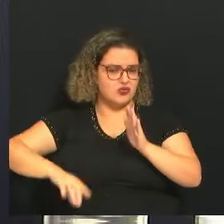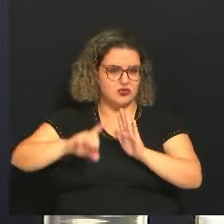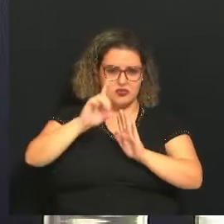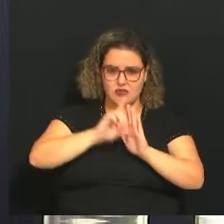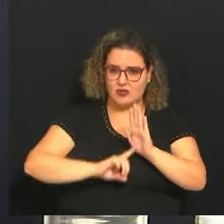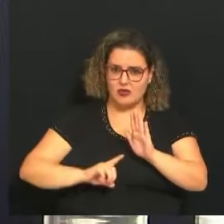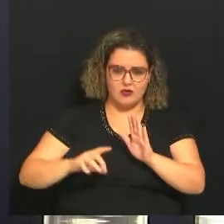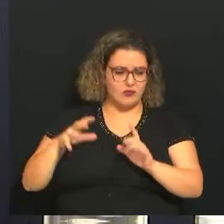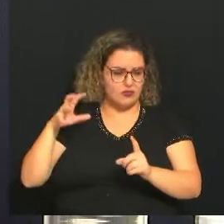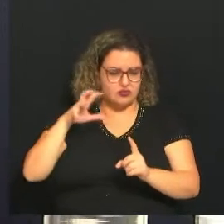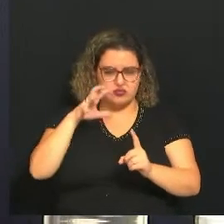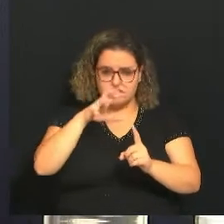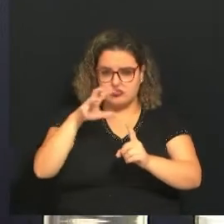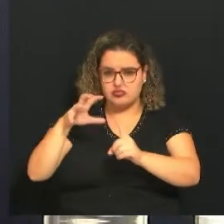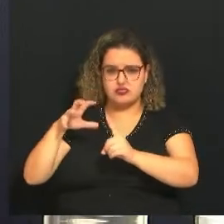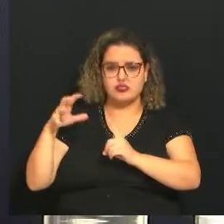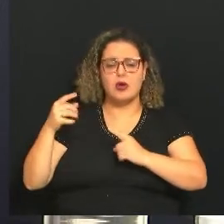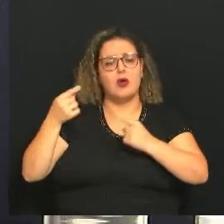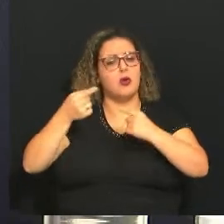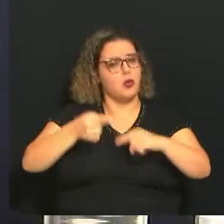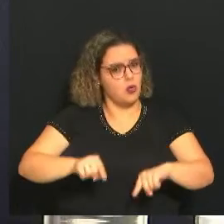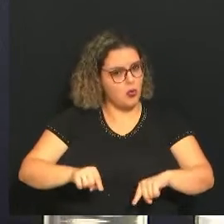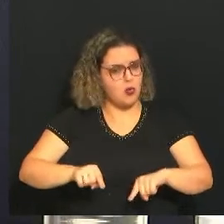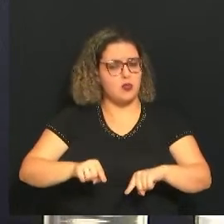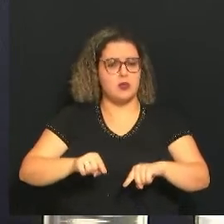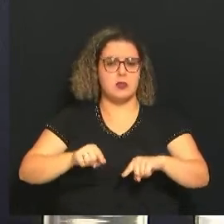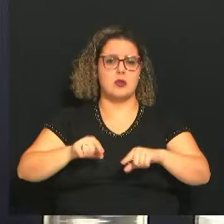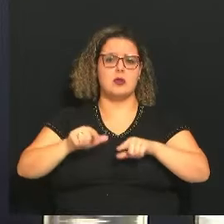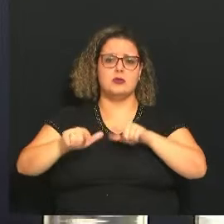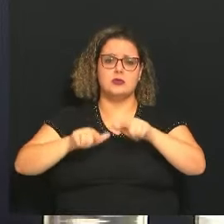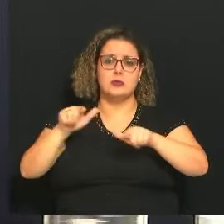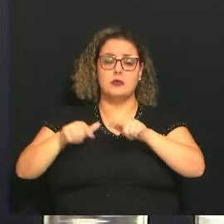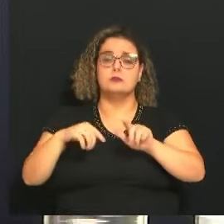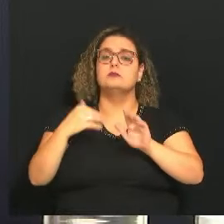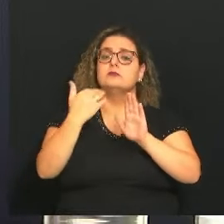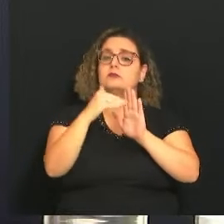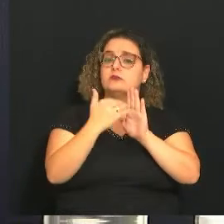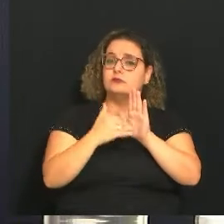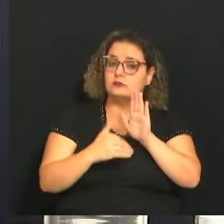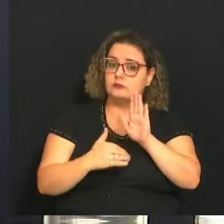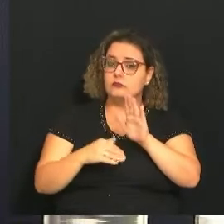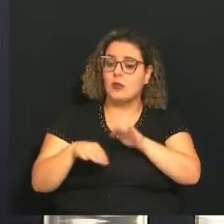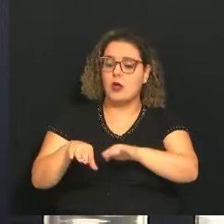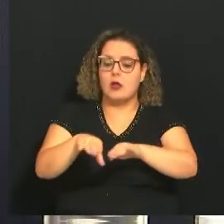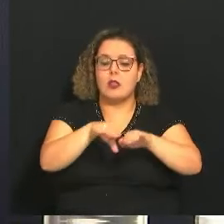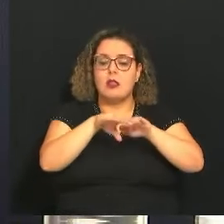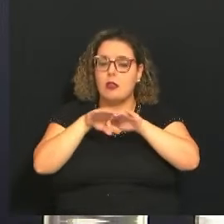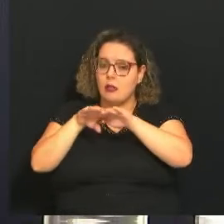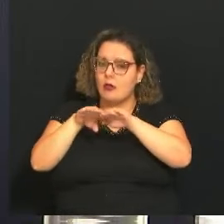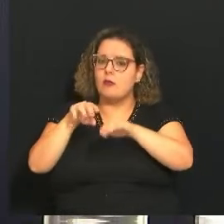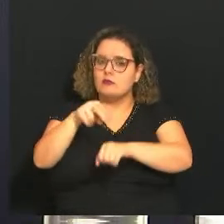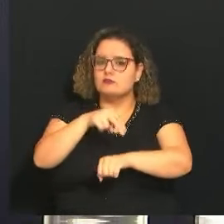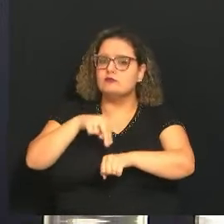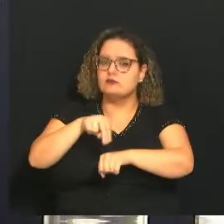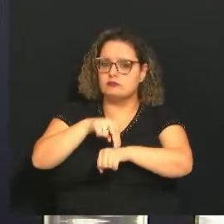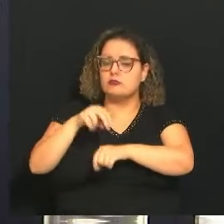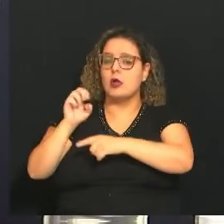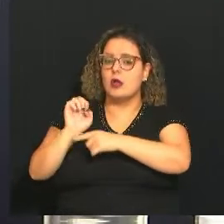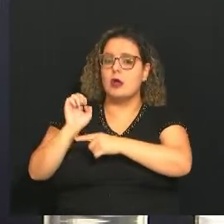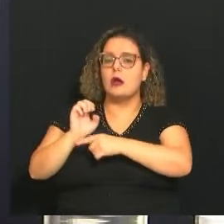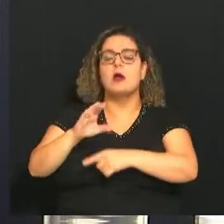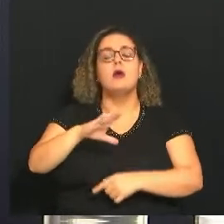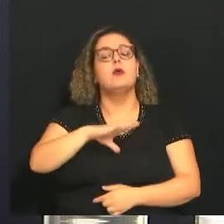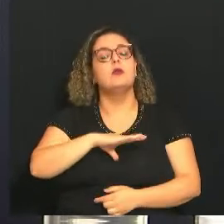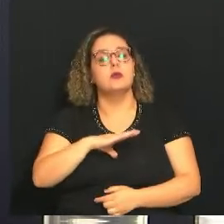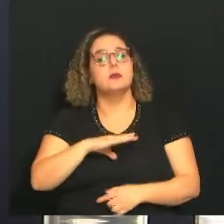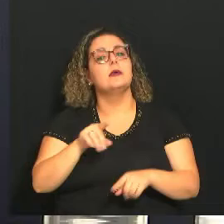trabalhadores, e a gente sabe que o projeto que está em curso, tanto ali a nível nacional, estadual e municipal, é